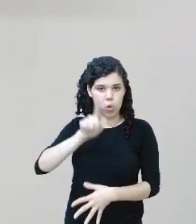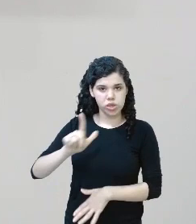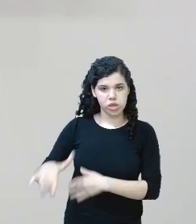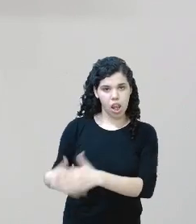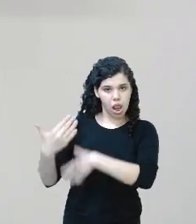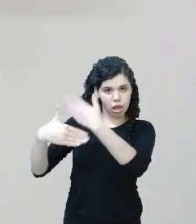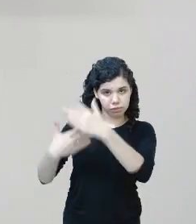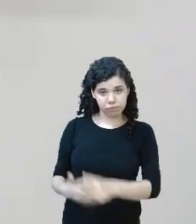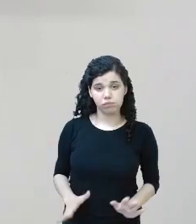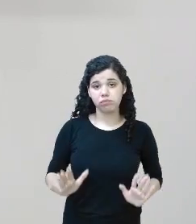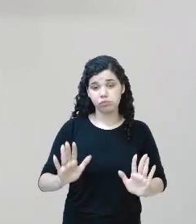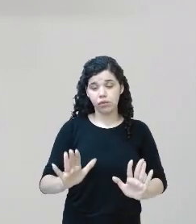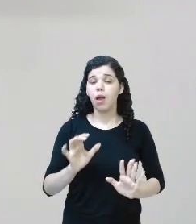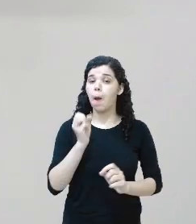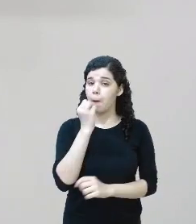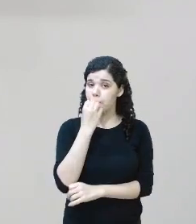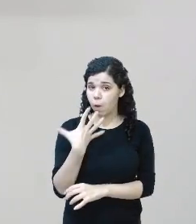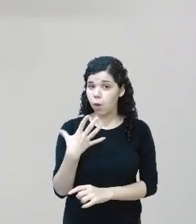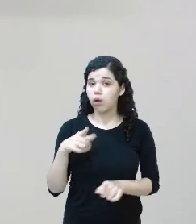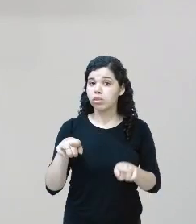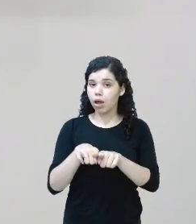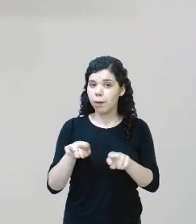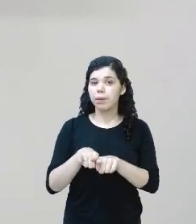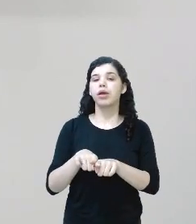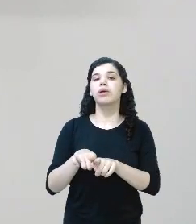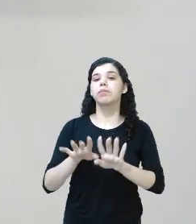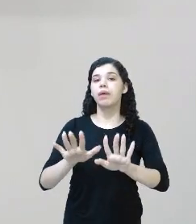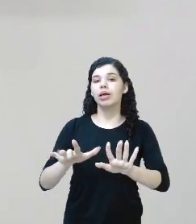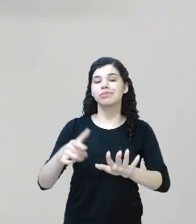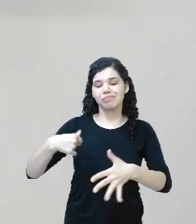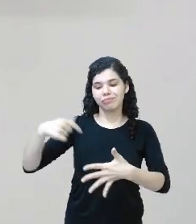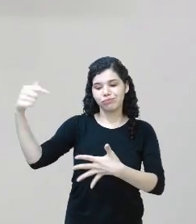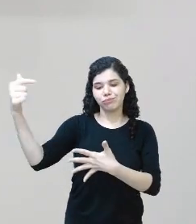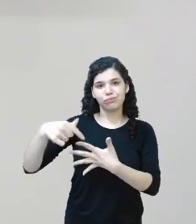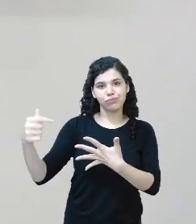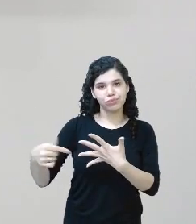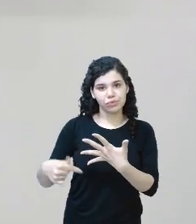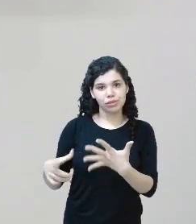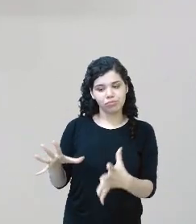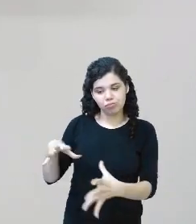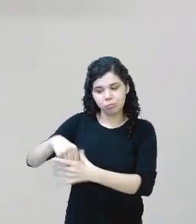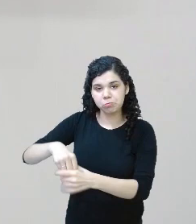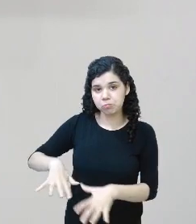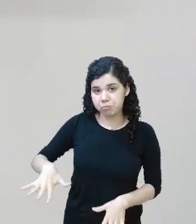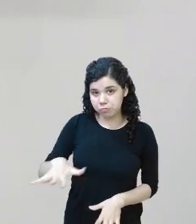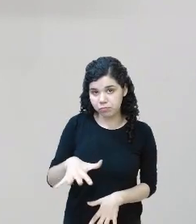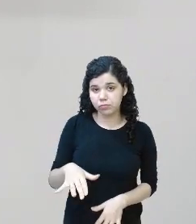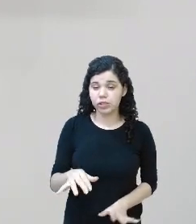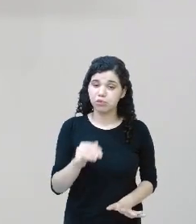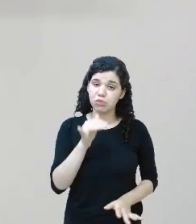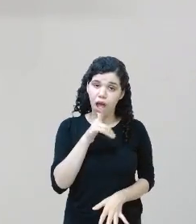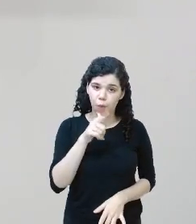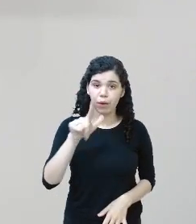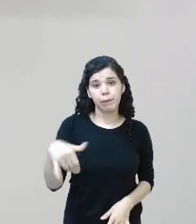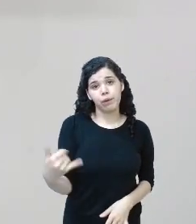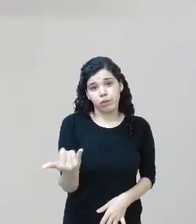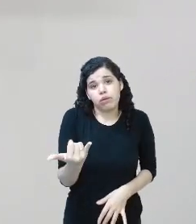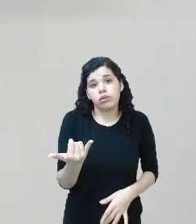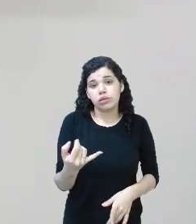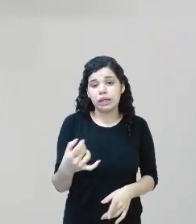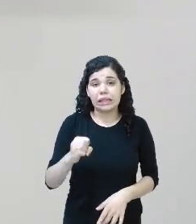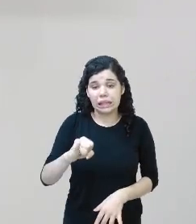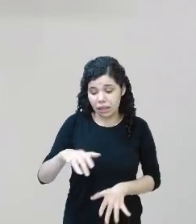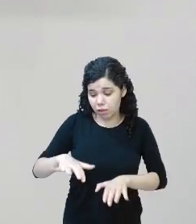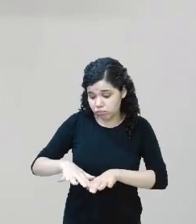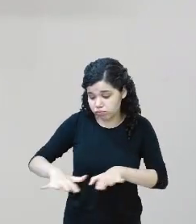desenvolver. Apesar de ser recomendado, precisa ter elementos presentes. No caso, a água. Não adianta